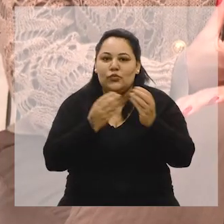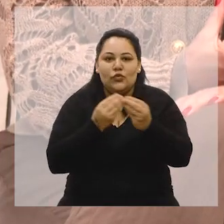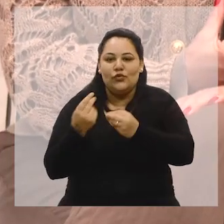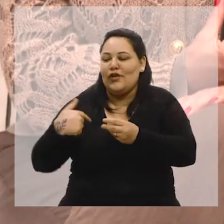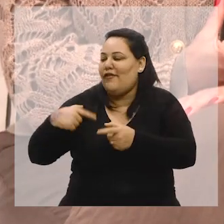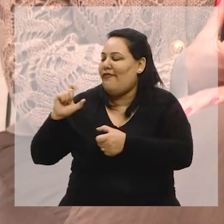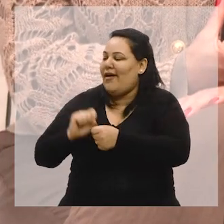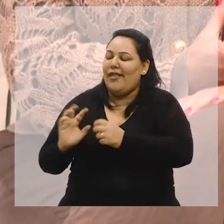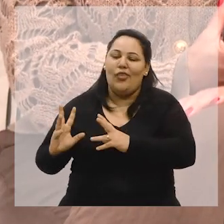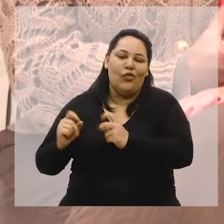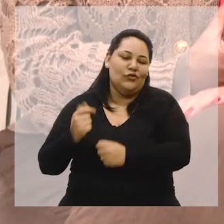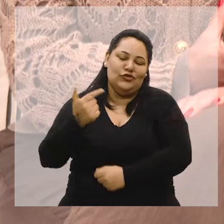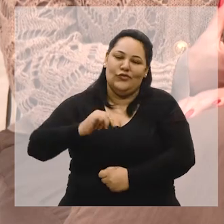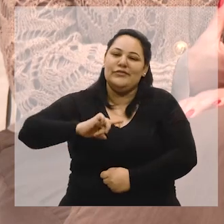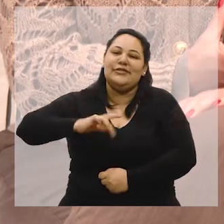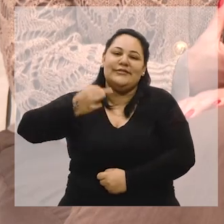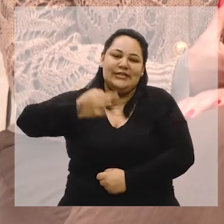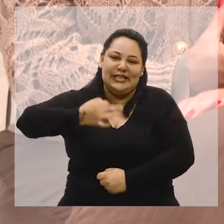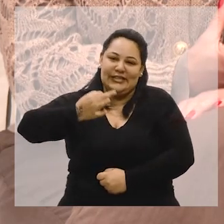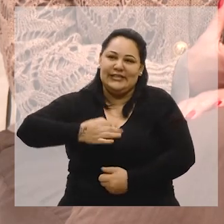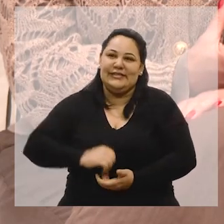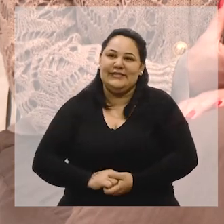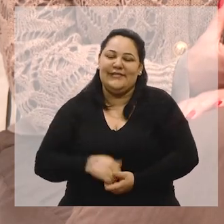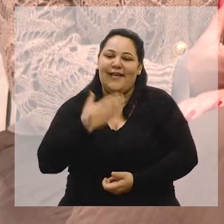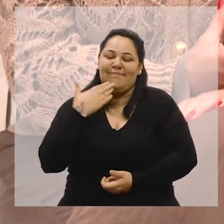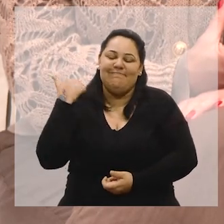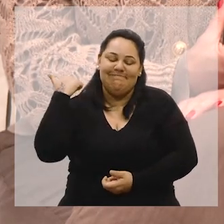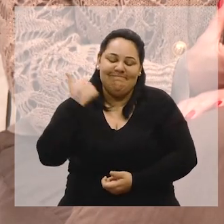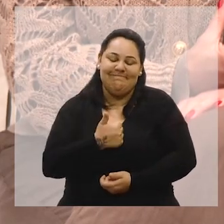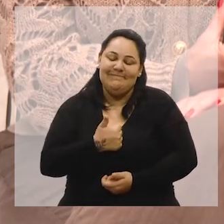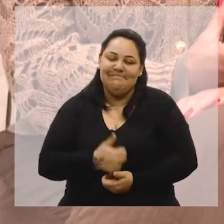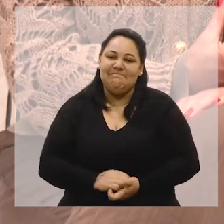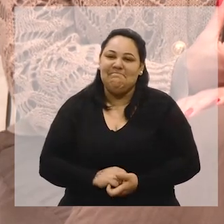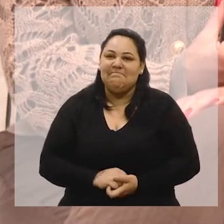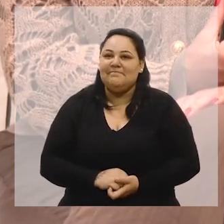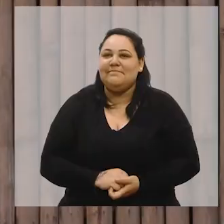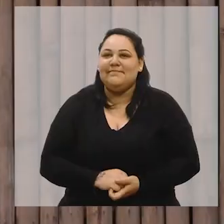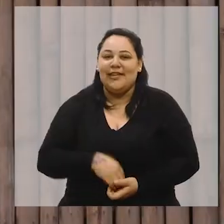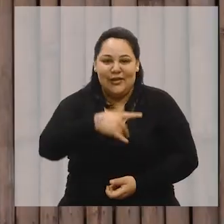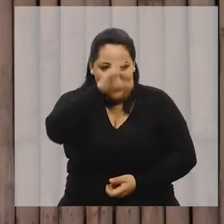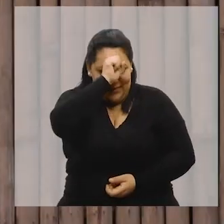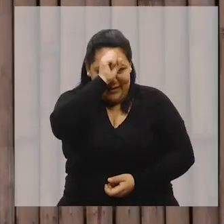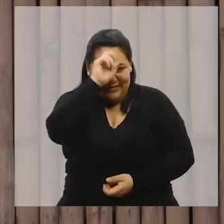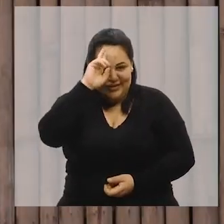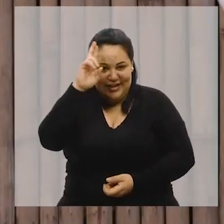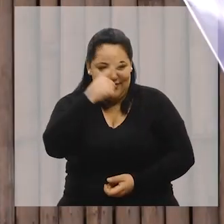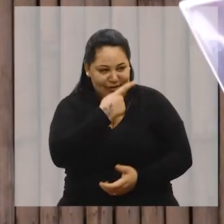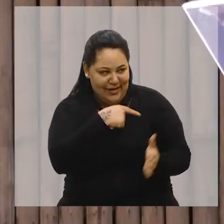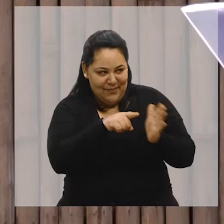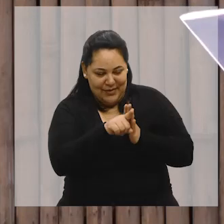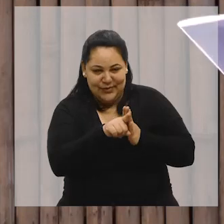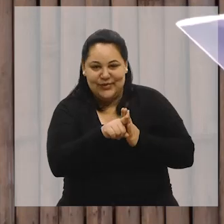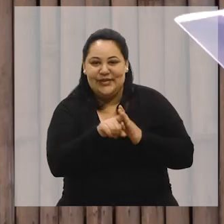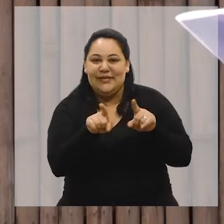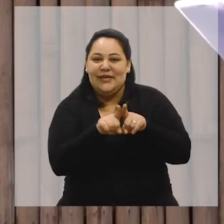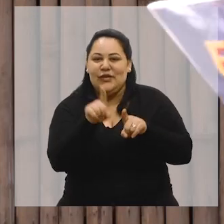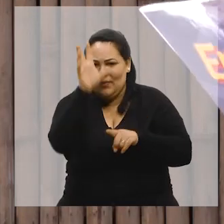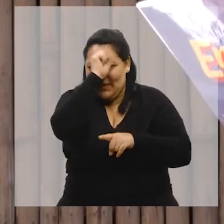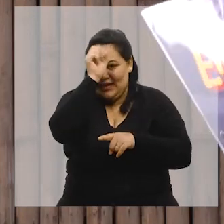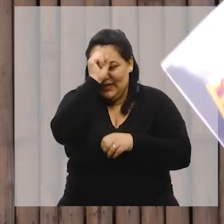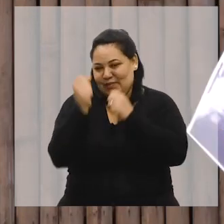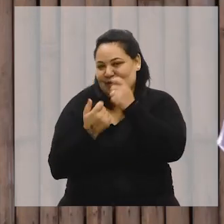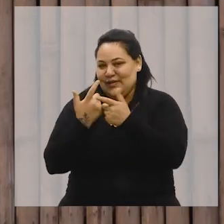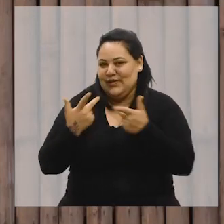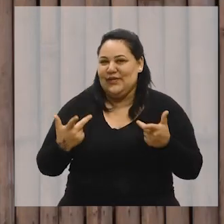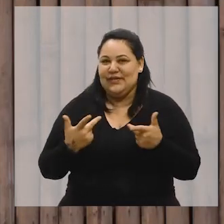aprendizado. Faria tudo de novo, com certeza. E valeu muito a pena. E tu aprendeu com os chefes, né? Que a Clarissa perguntou dos chefes, tu